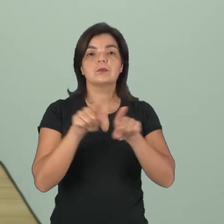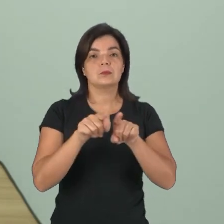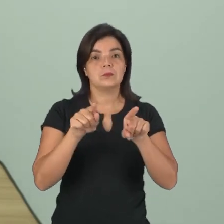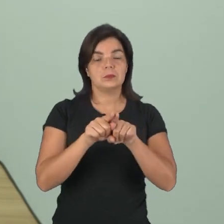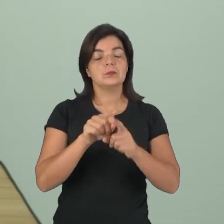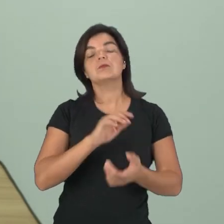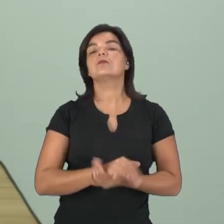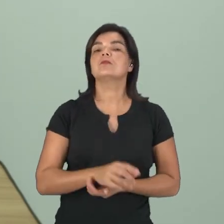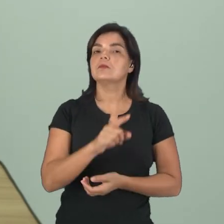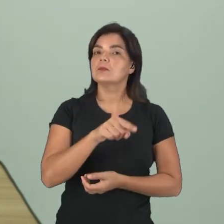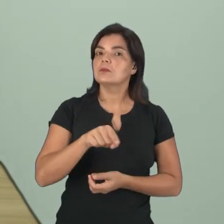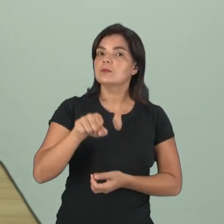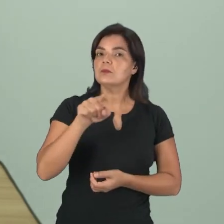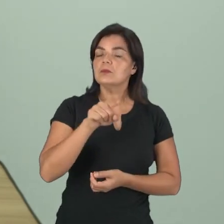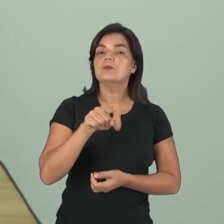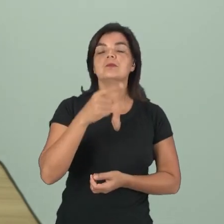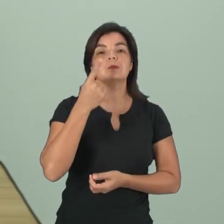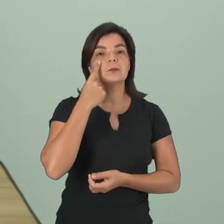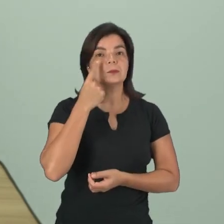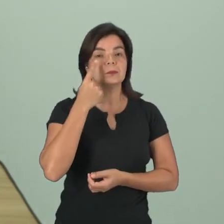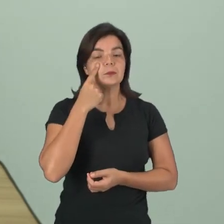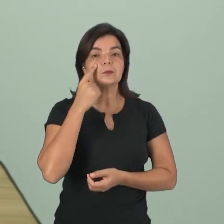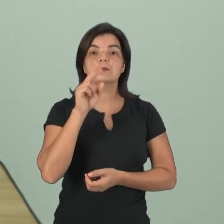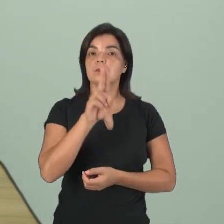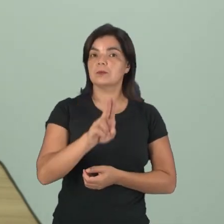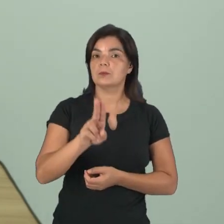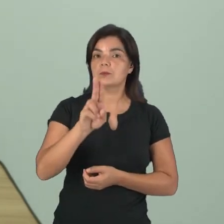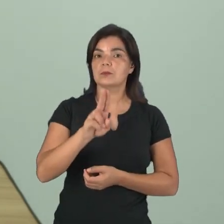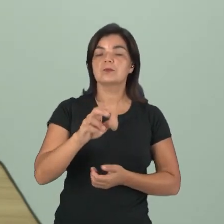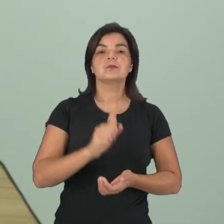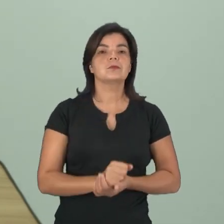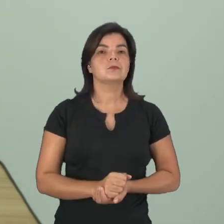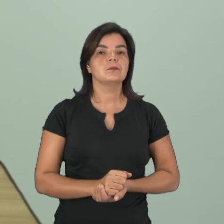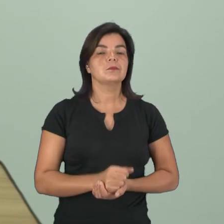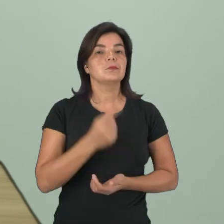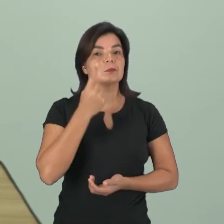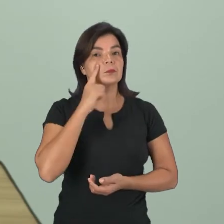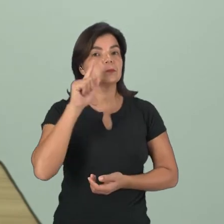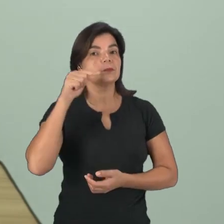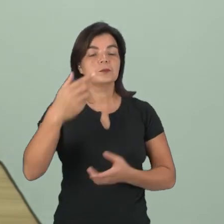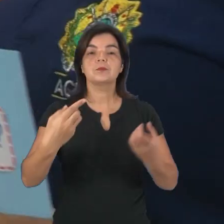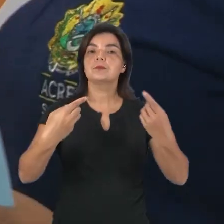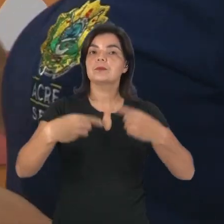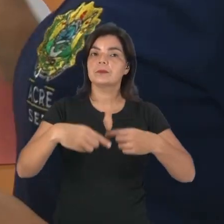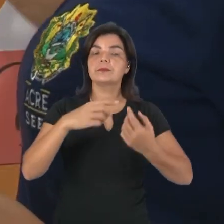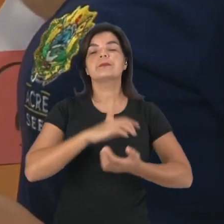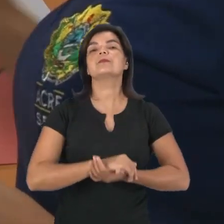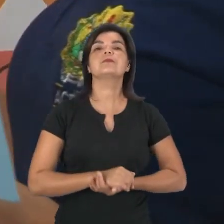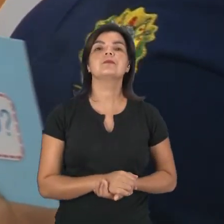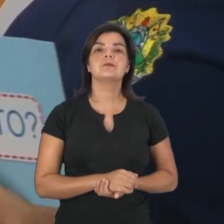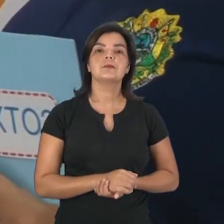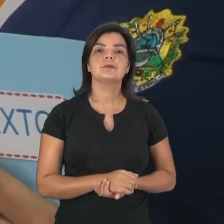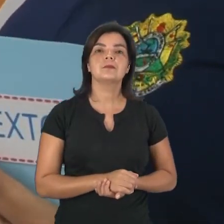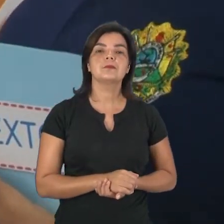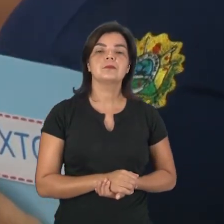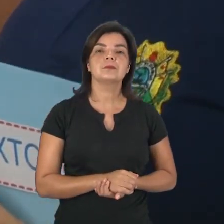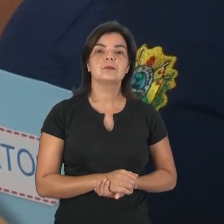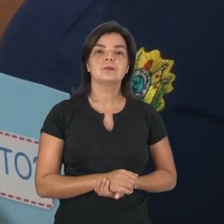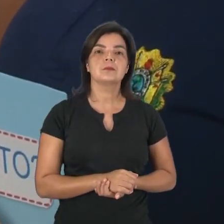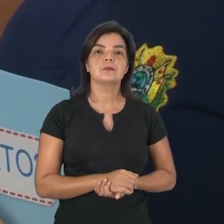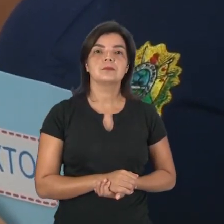aquele medicamento que você está fazendo uso. Vamos lá para mais um desafio?